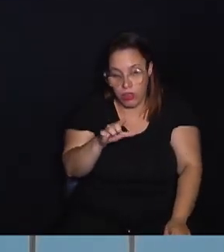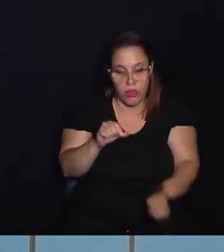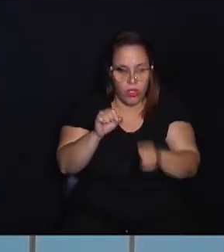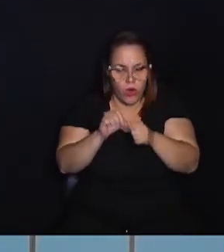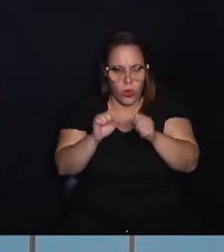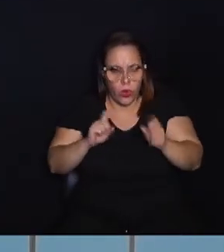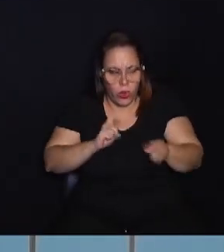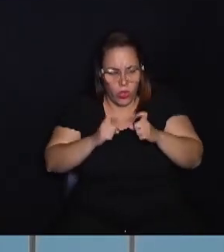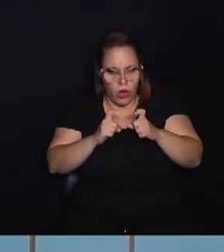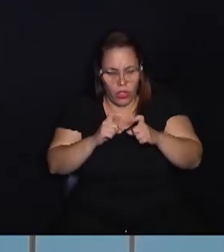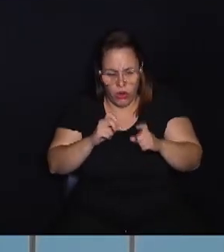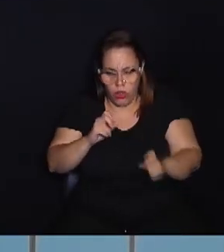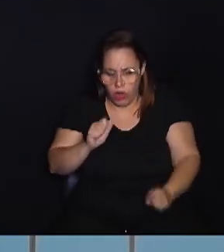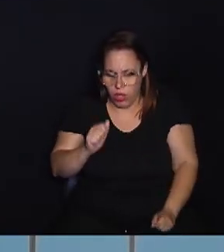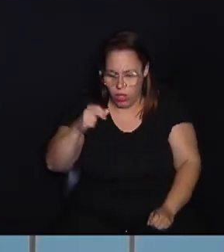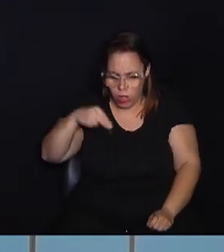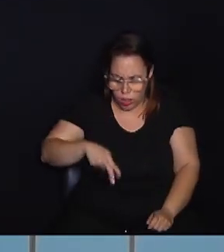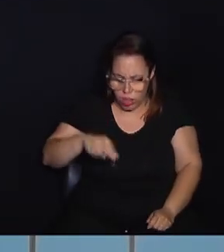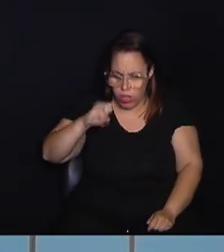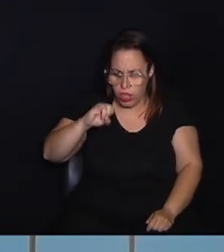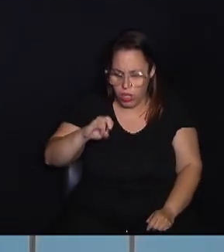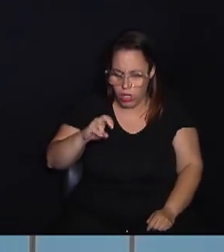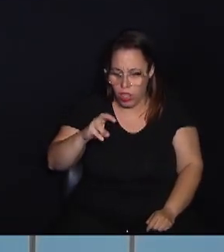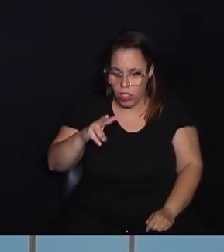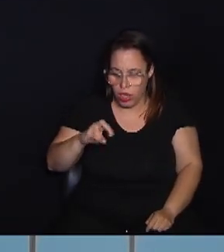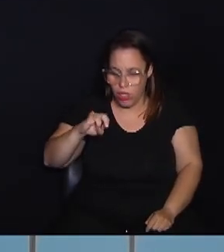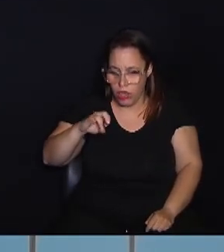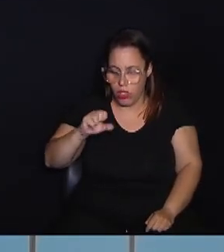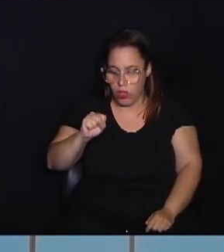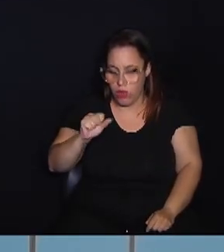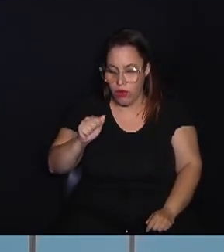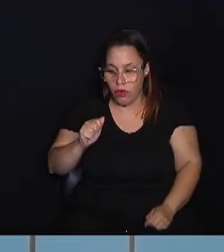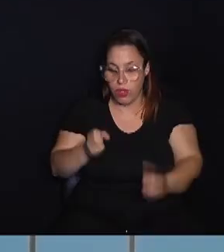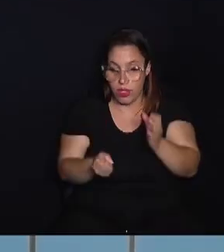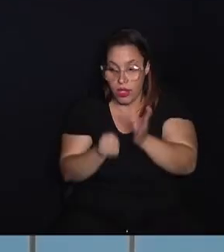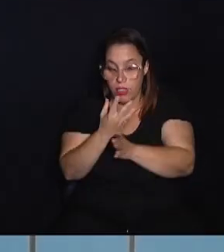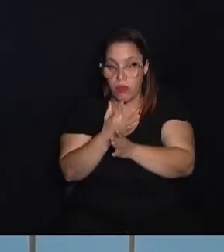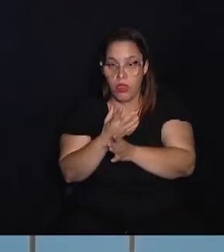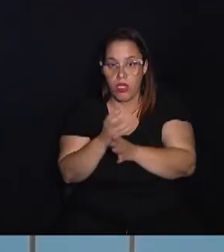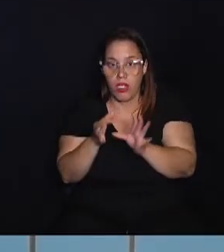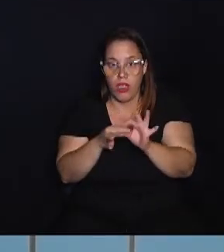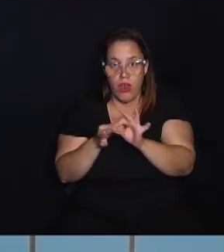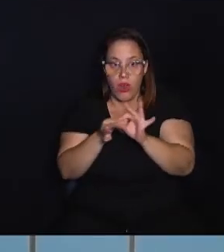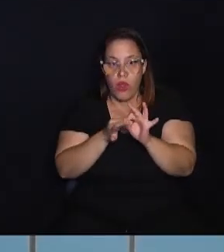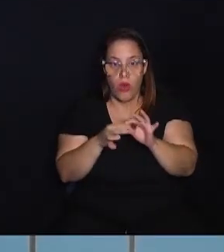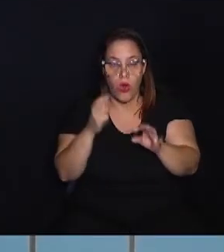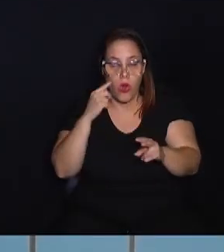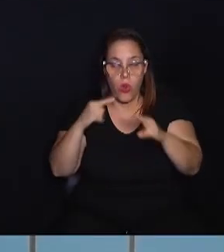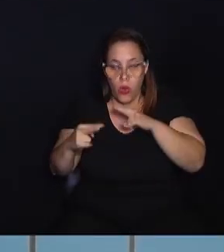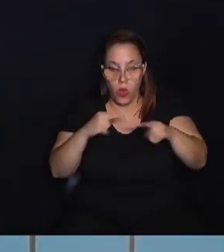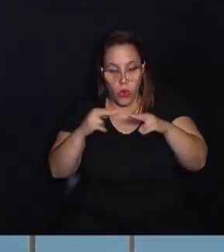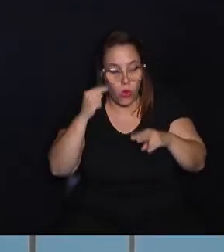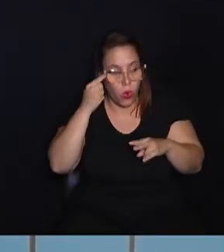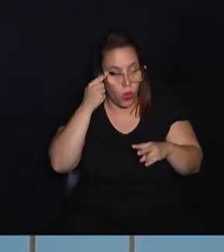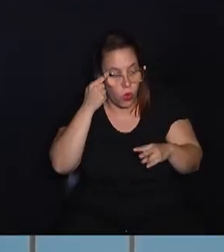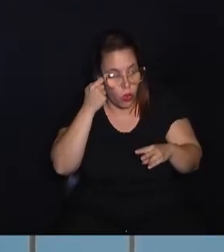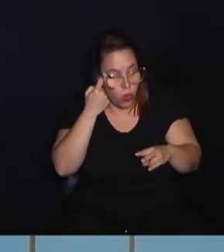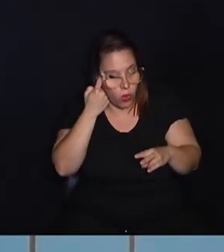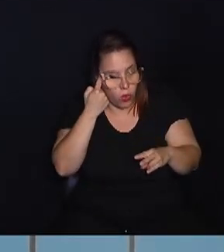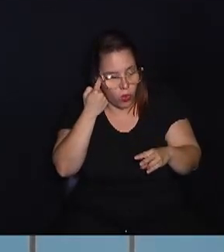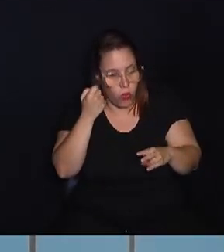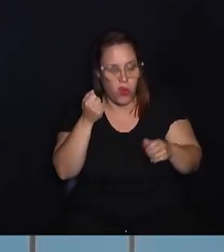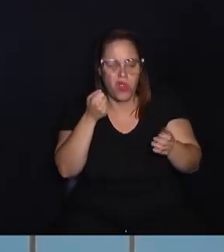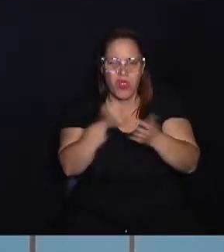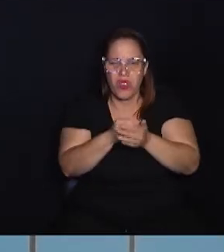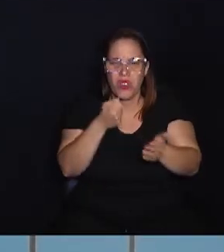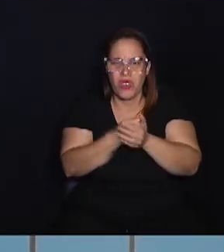reunião com a Anvisa pedindo para liberar porque eles não estavam conseguindo fiscalizar. Ou seja, eles estavam atestando que